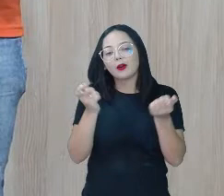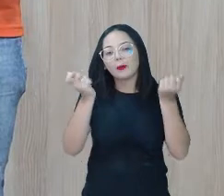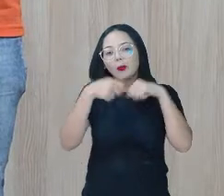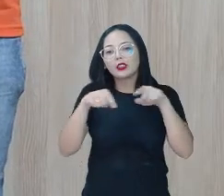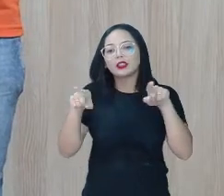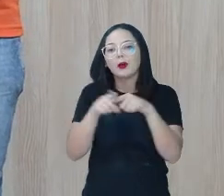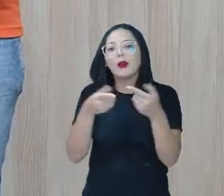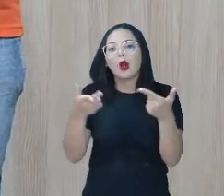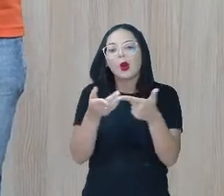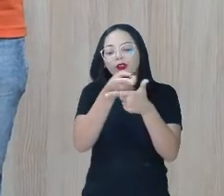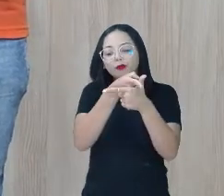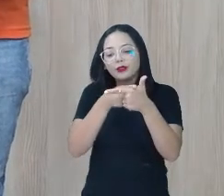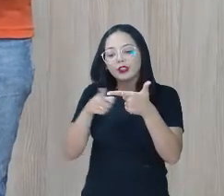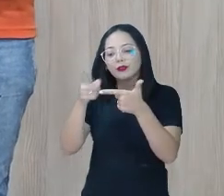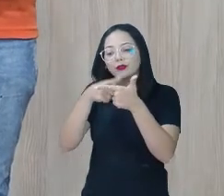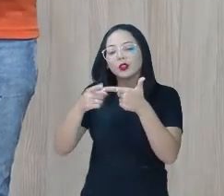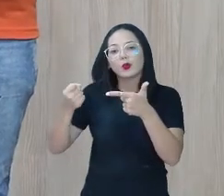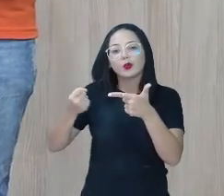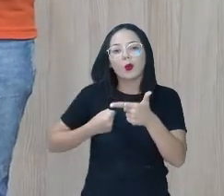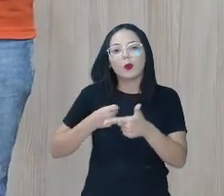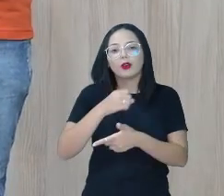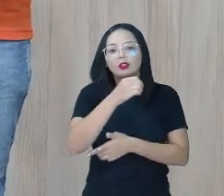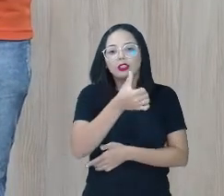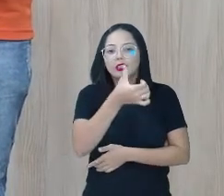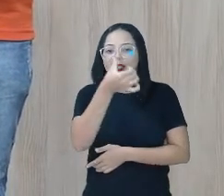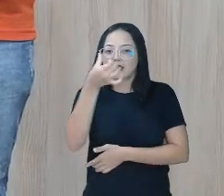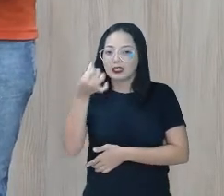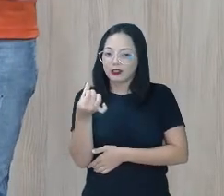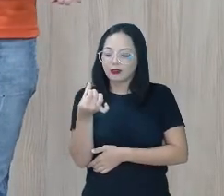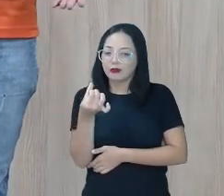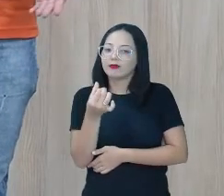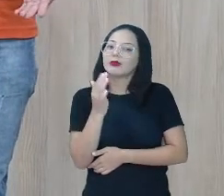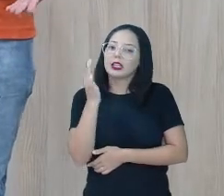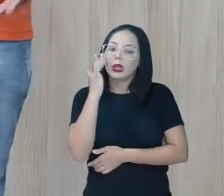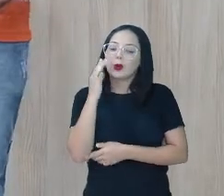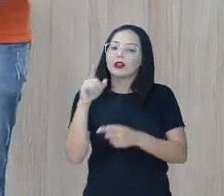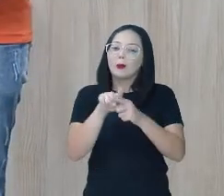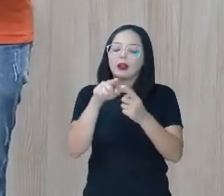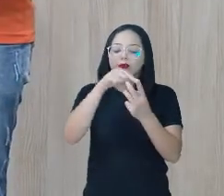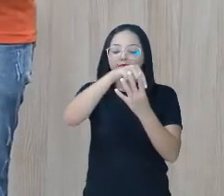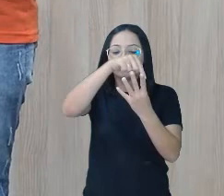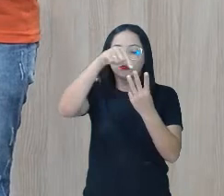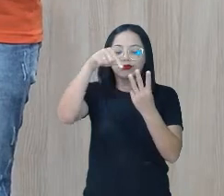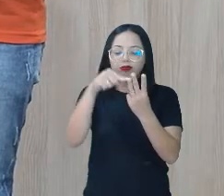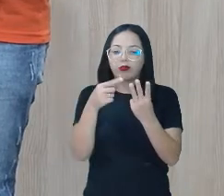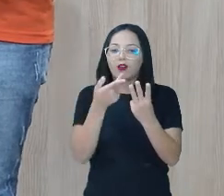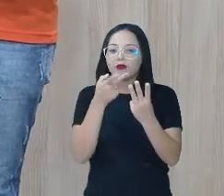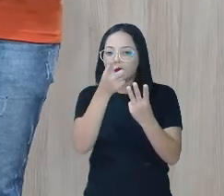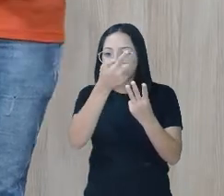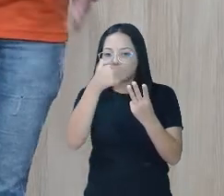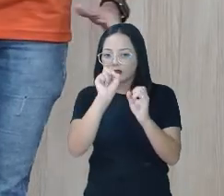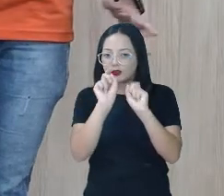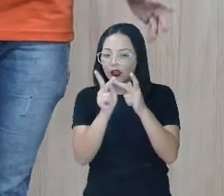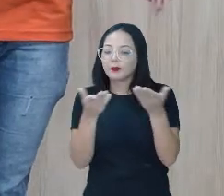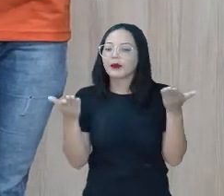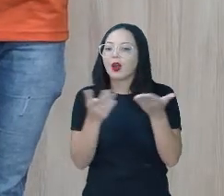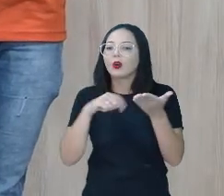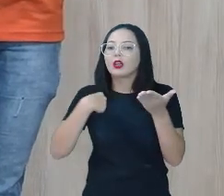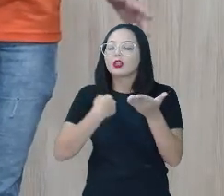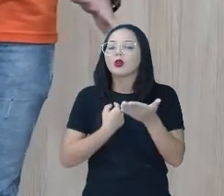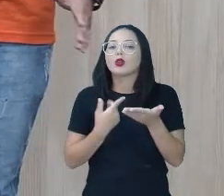pode fatorar aí o número 16 sem ser aquelas 3 que eu coloquei aqui, tá bom? Então, vamos agora